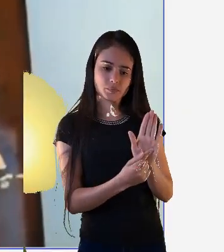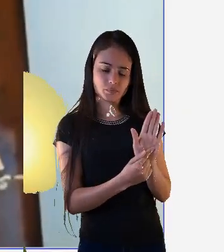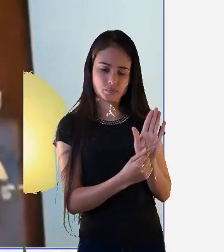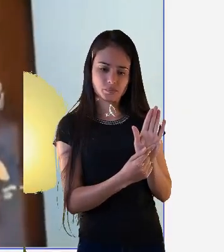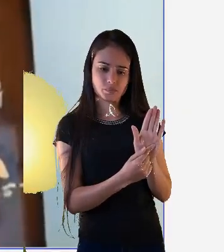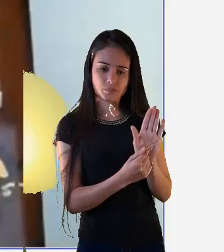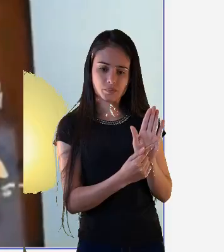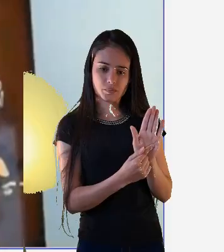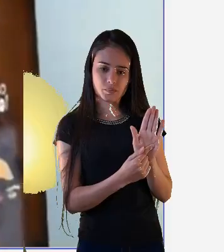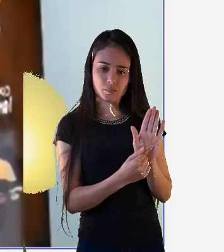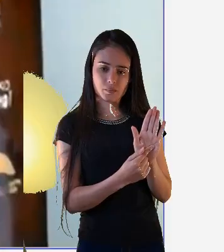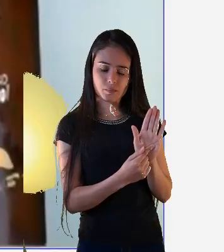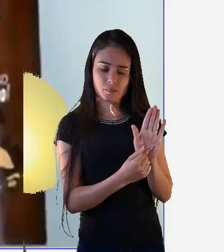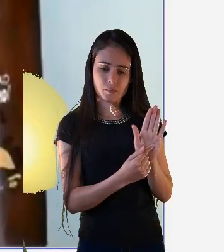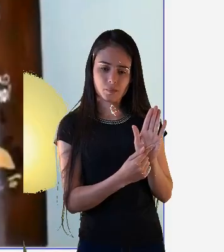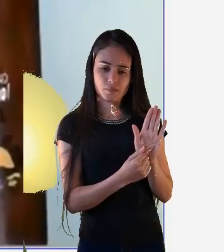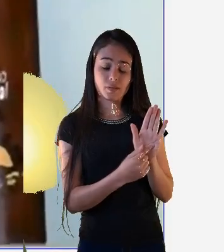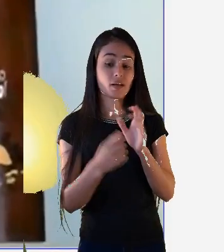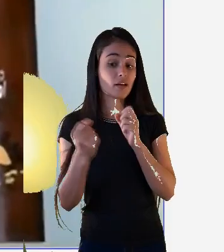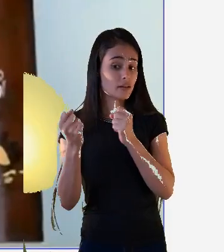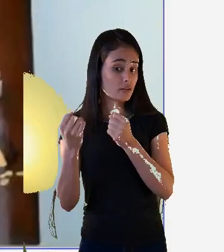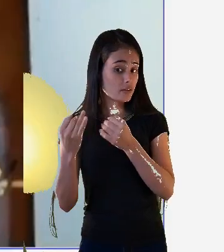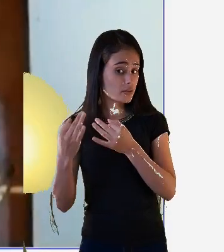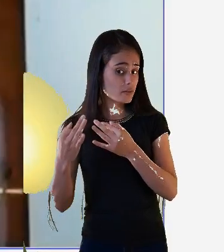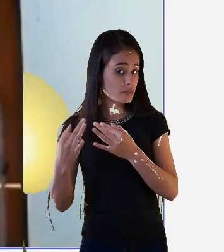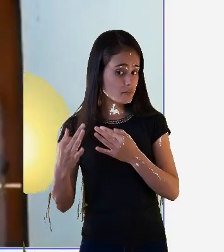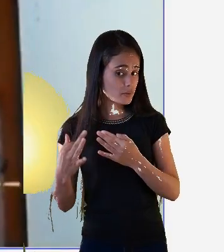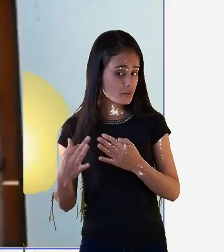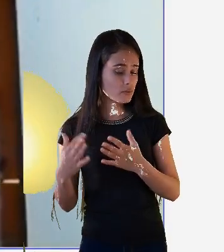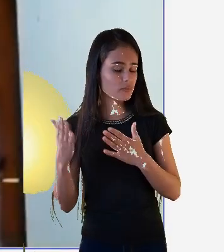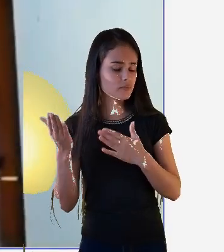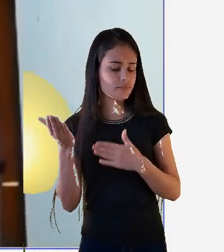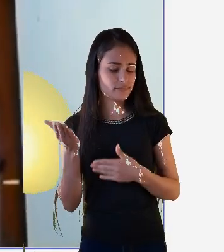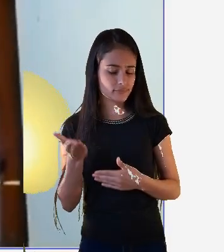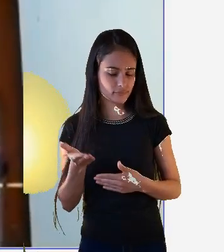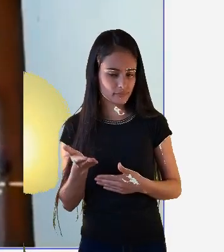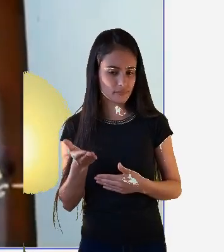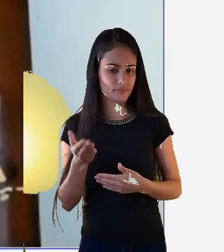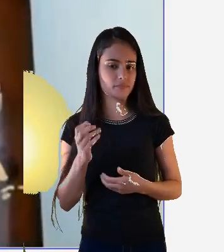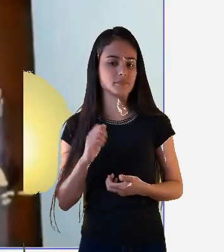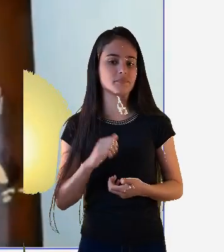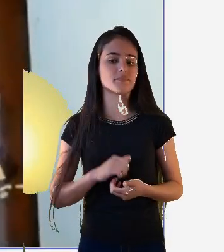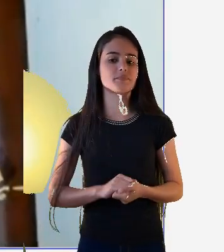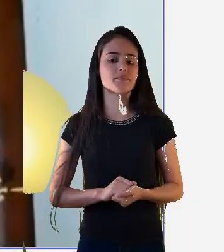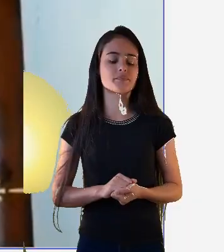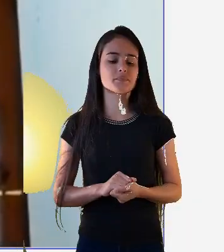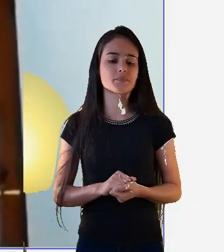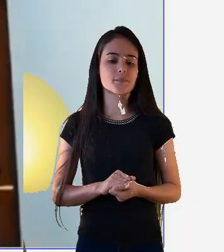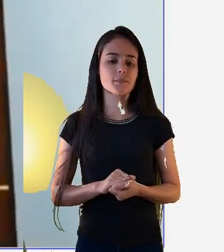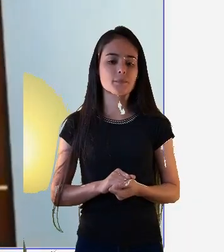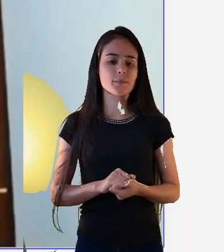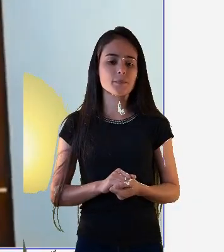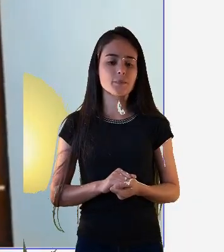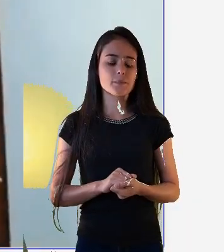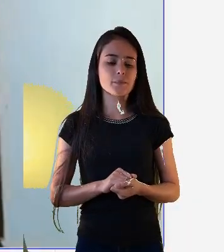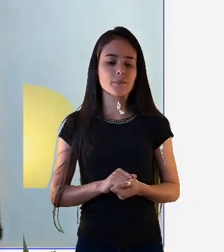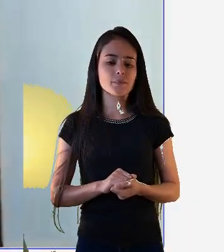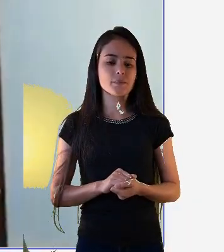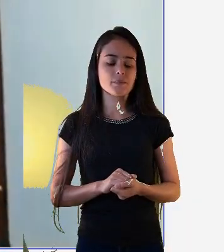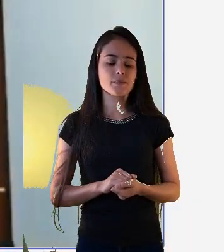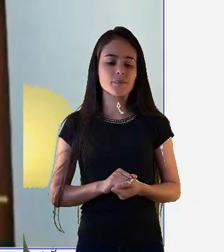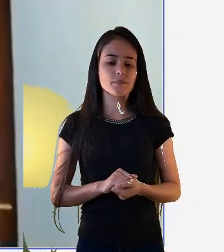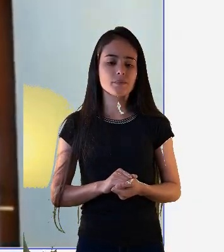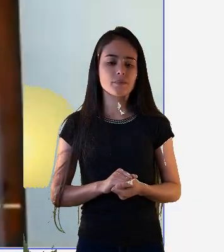papel desde os anos 70 na questão da racialidade no Brasil. Em 2023, o Movimento Negro Unificado criou